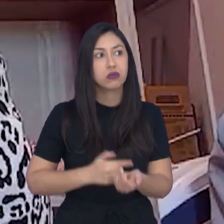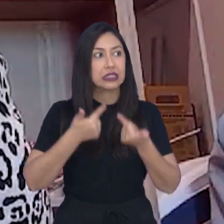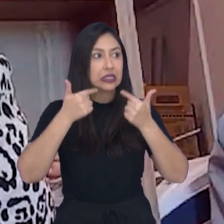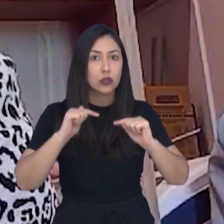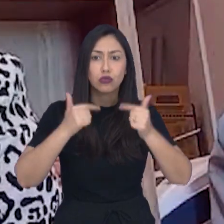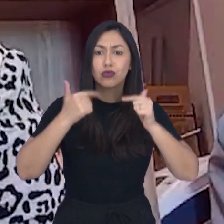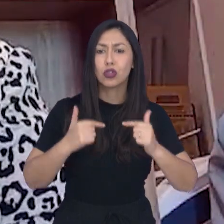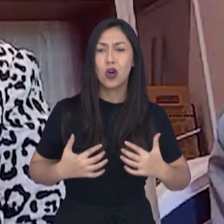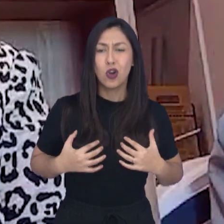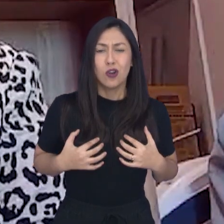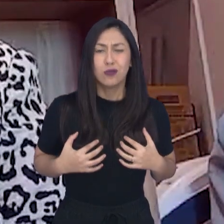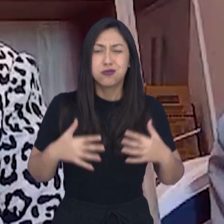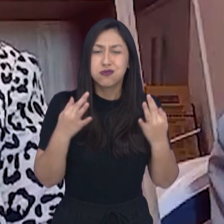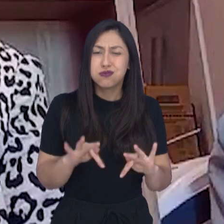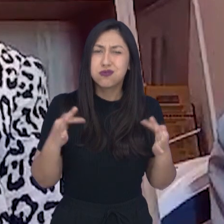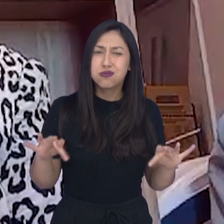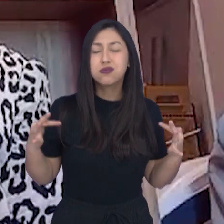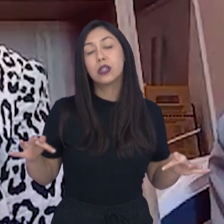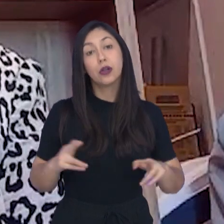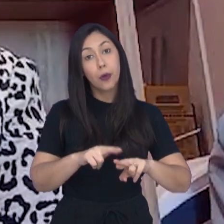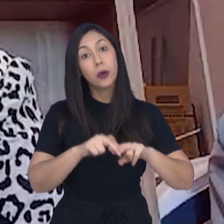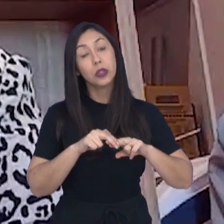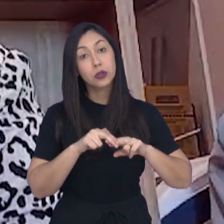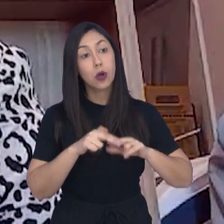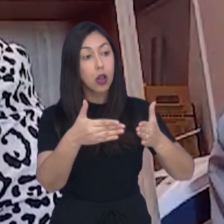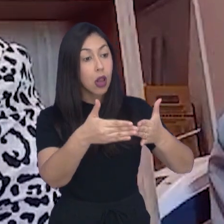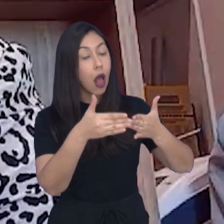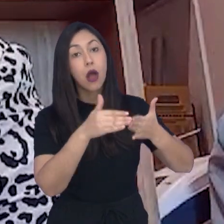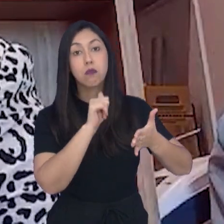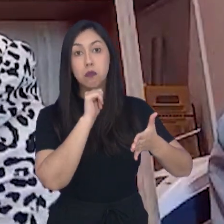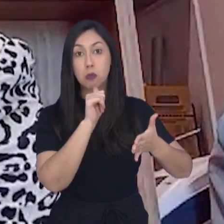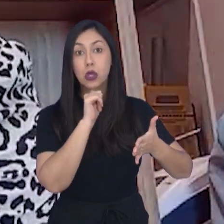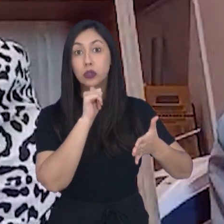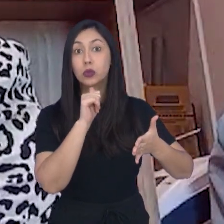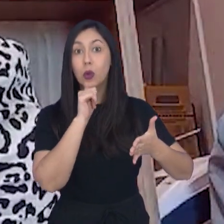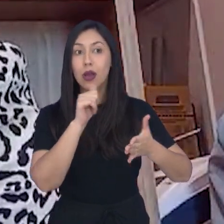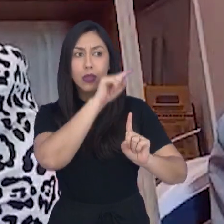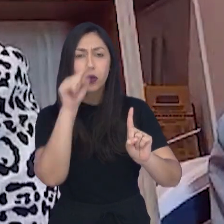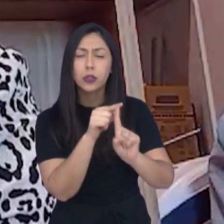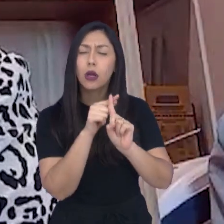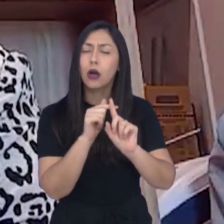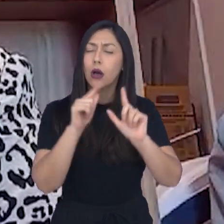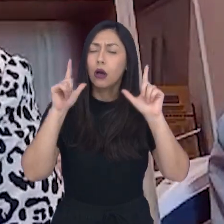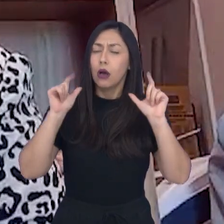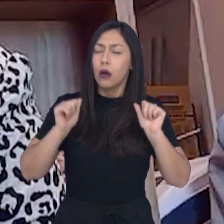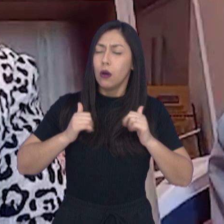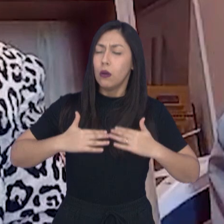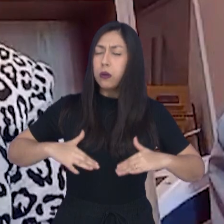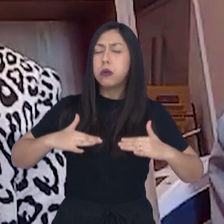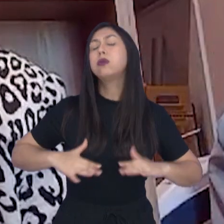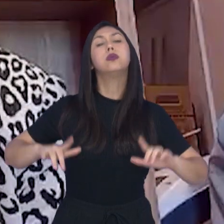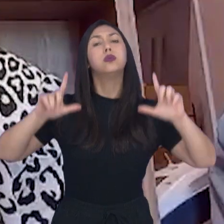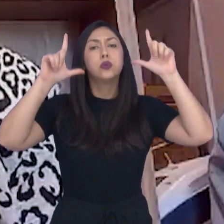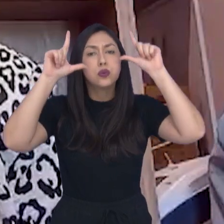nas mamas. Então, essa licença menstrual que visa levar descanso remunerado para as mulheres que sofrem de